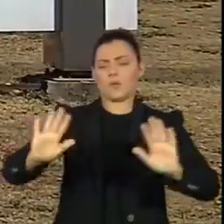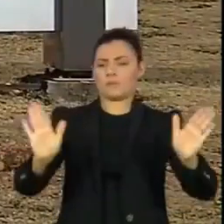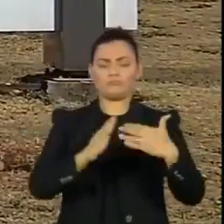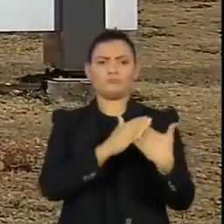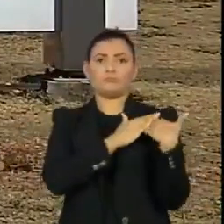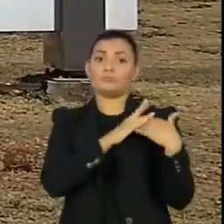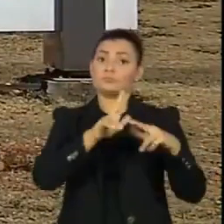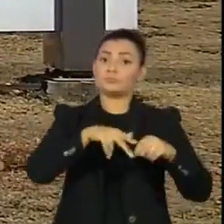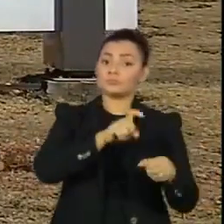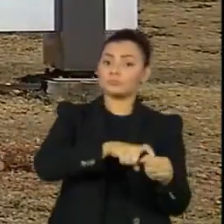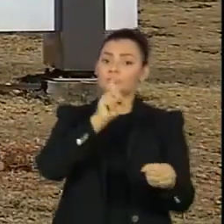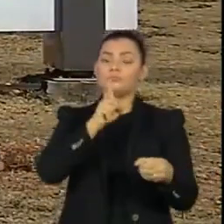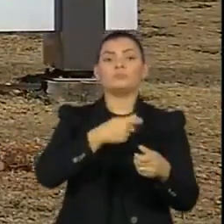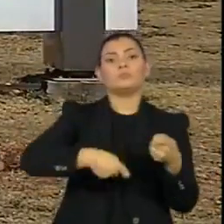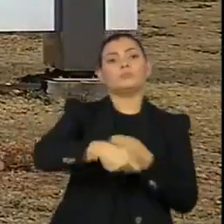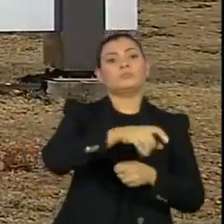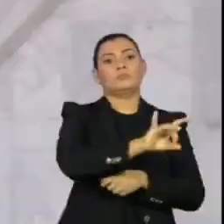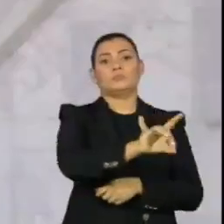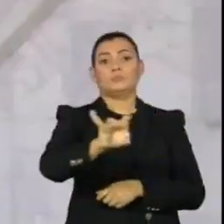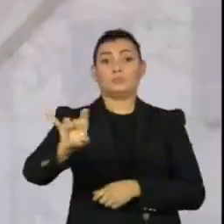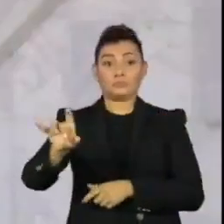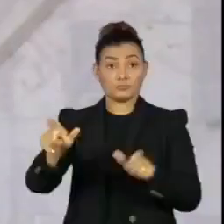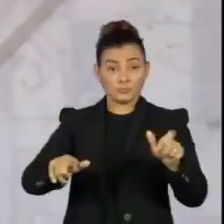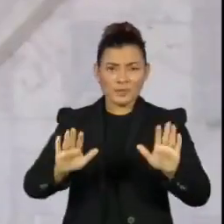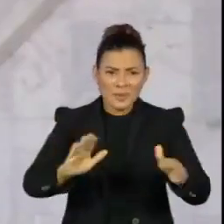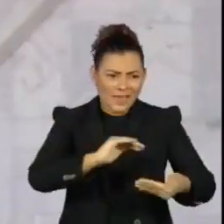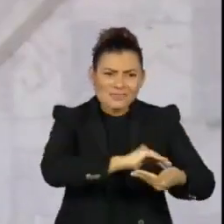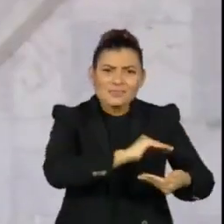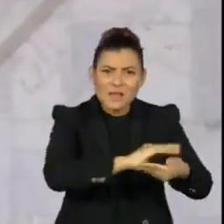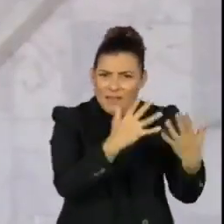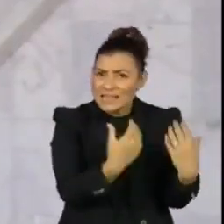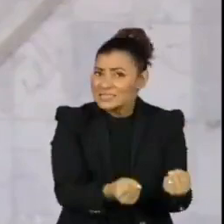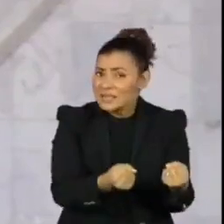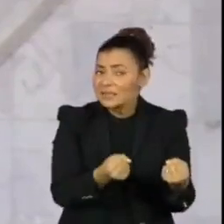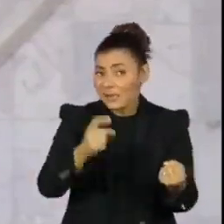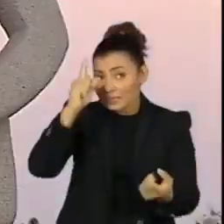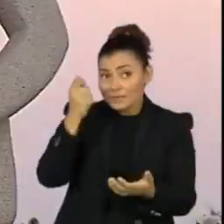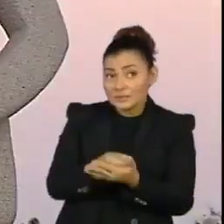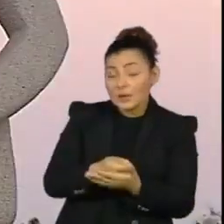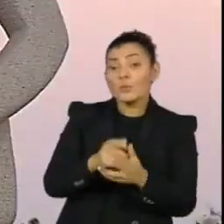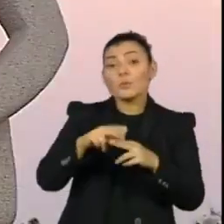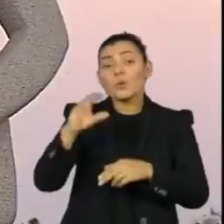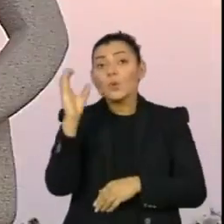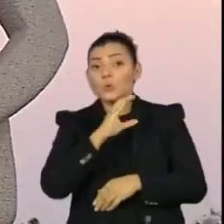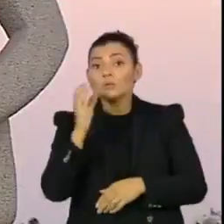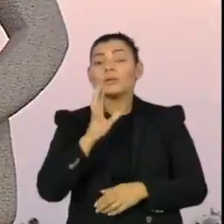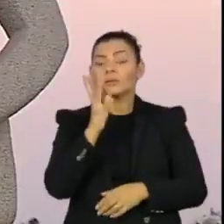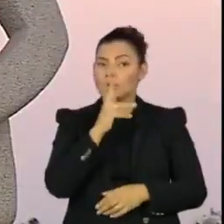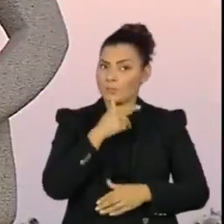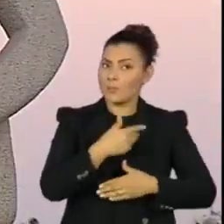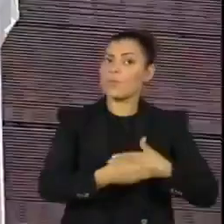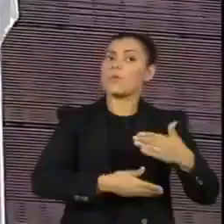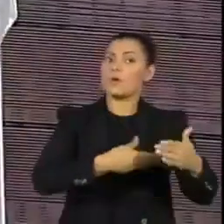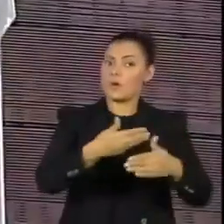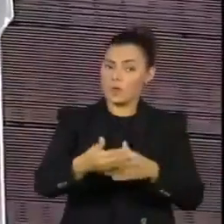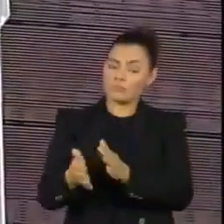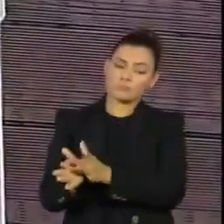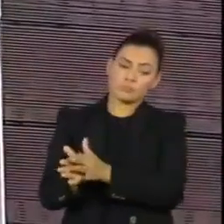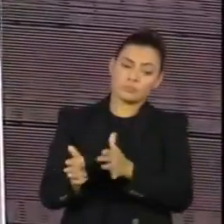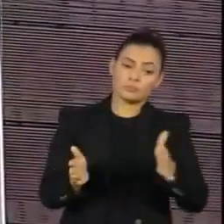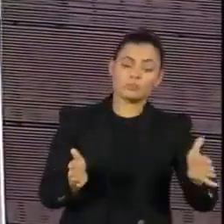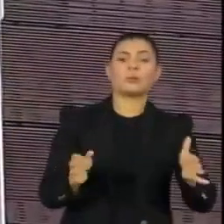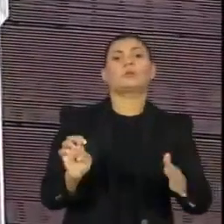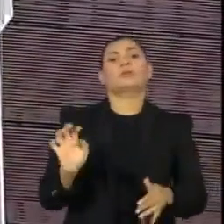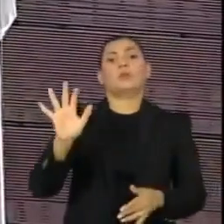nome da autonomia econômica das pessoas. Se o STF acatar o pedido, decisões urgentes podem demorar no trâmite das